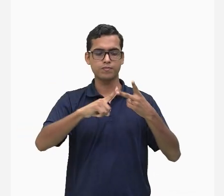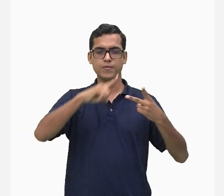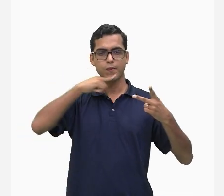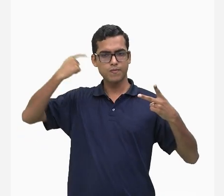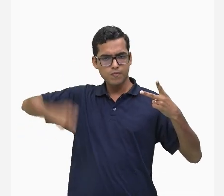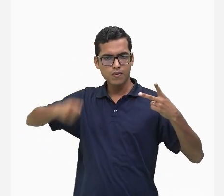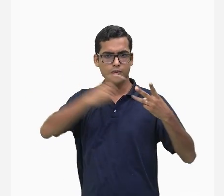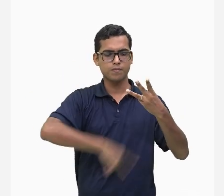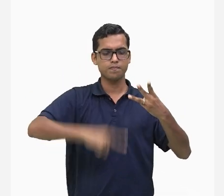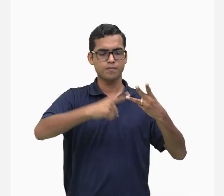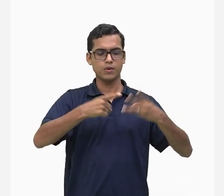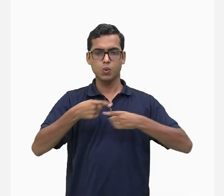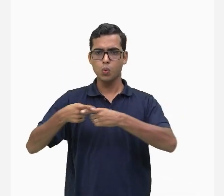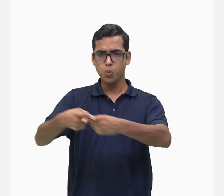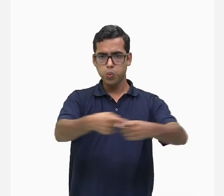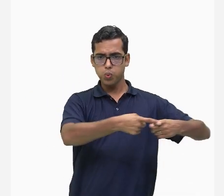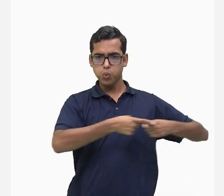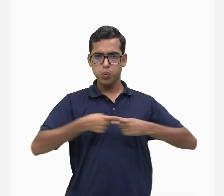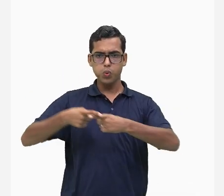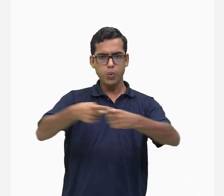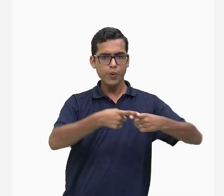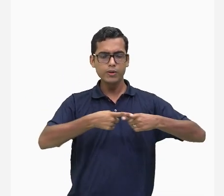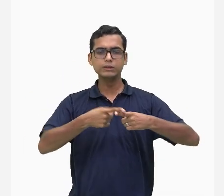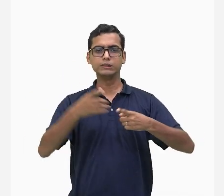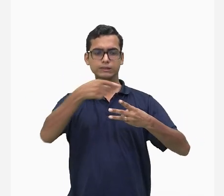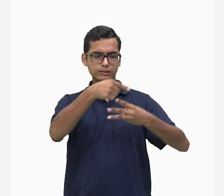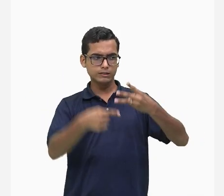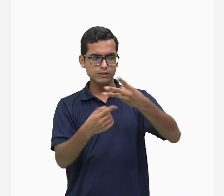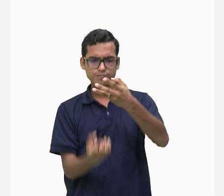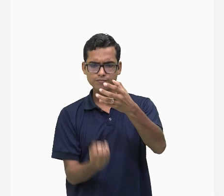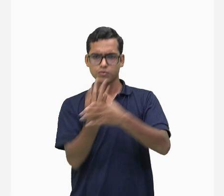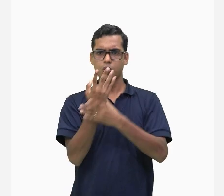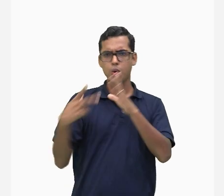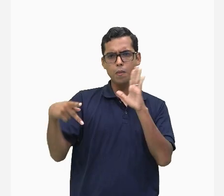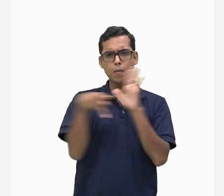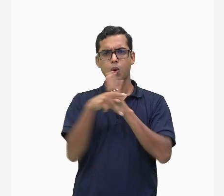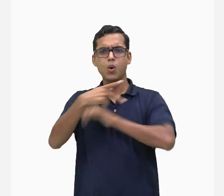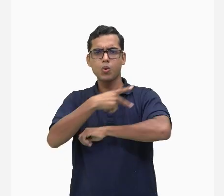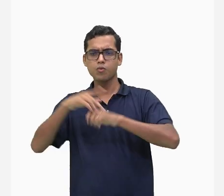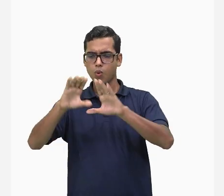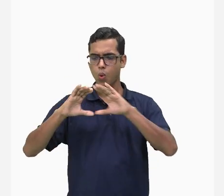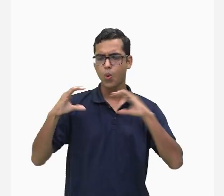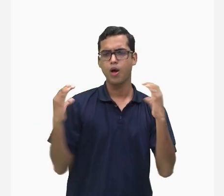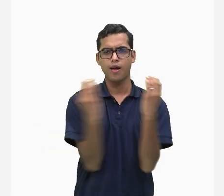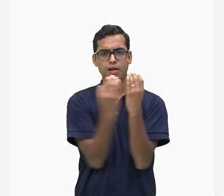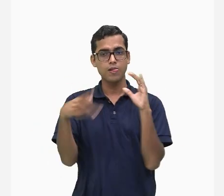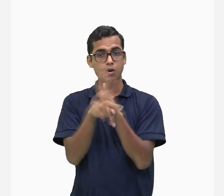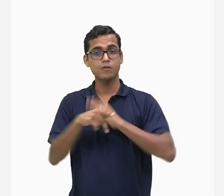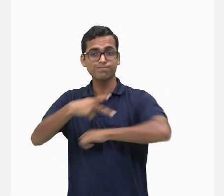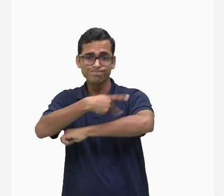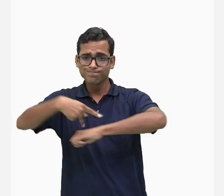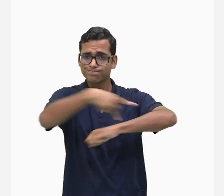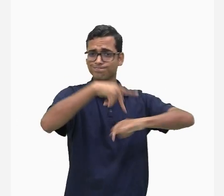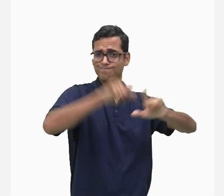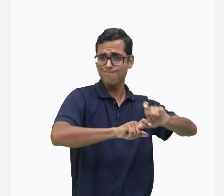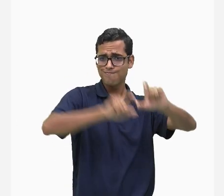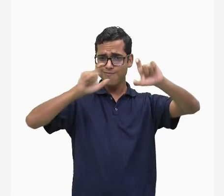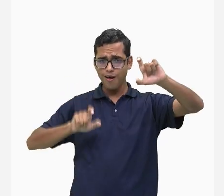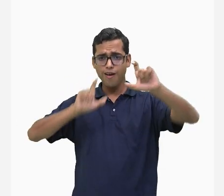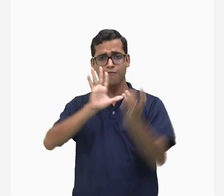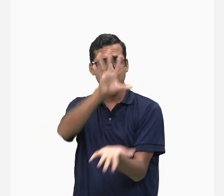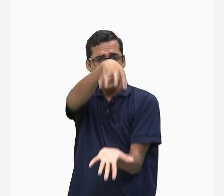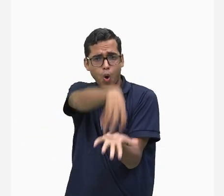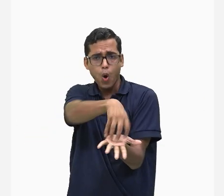do mesmo lado, então eles acabaram criando, né, a Comunidade dos Estados Independentes, que vai ser uma